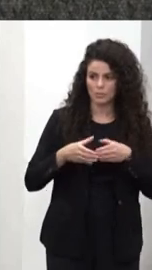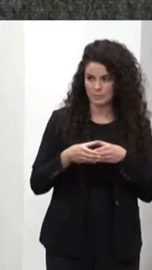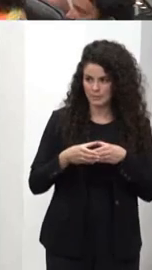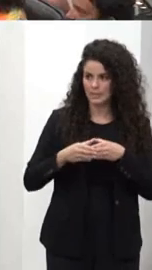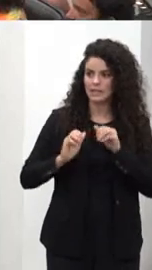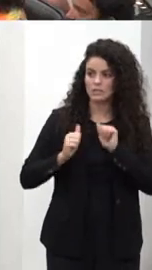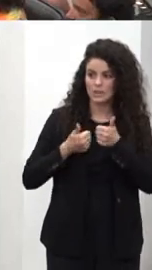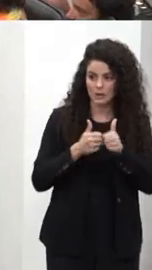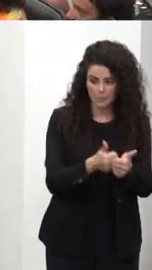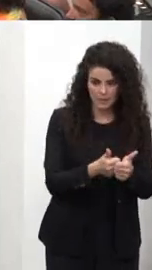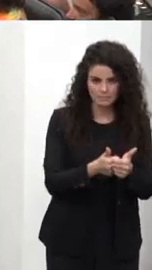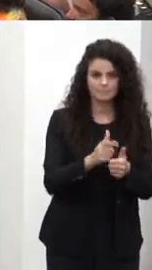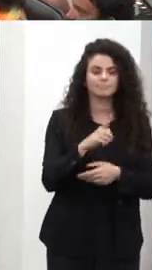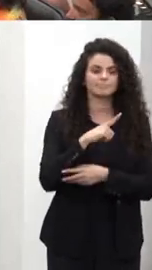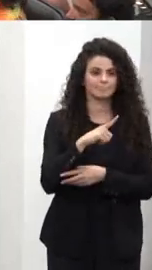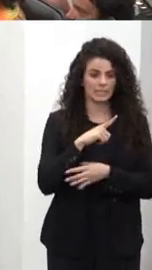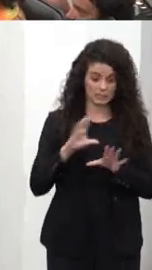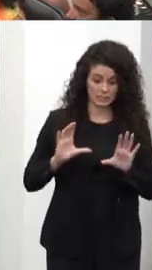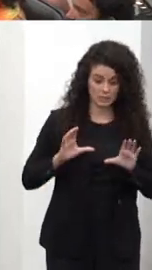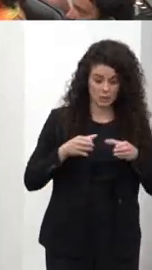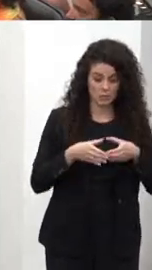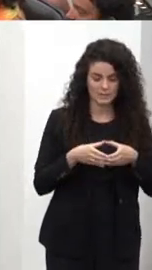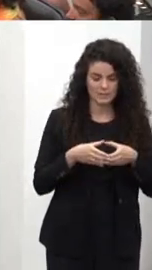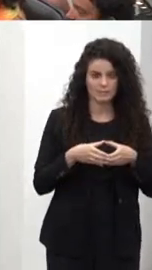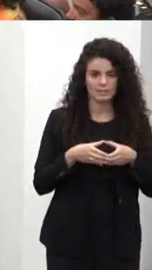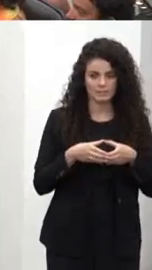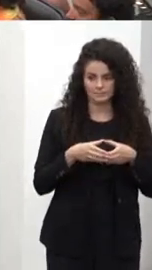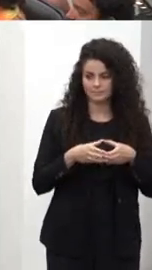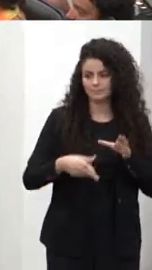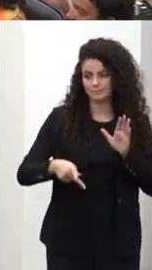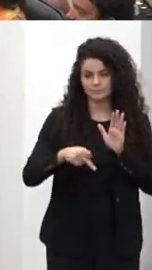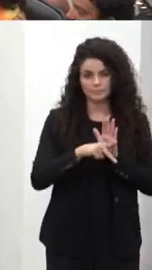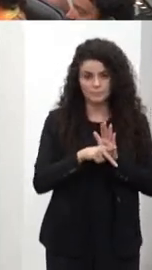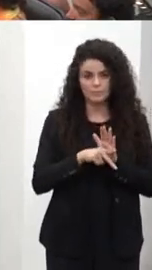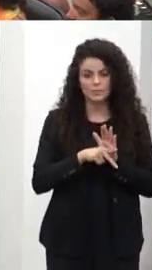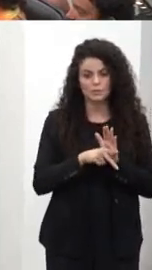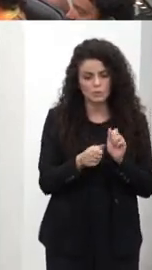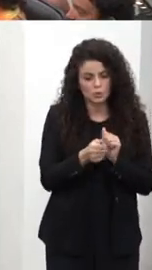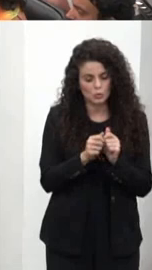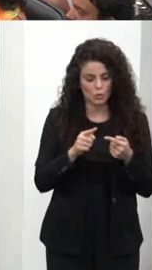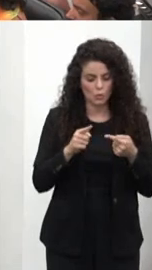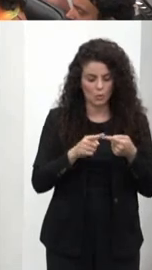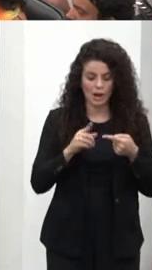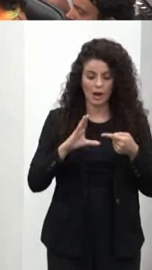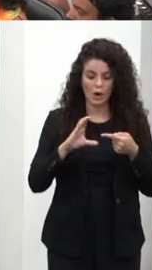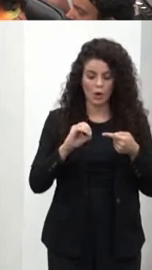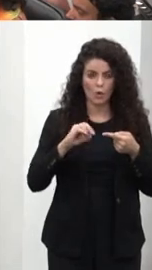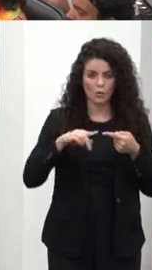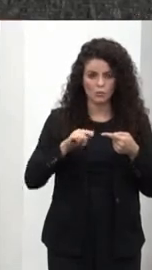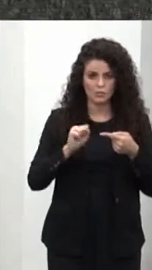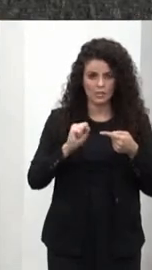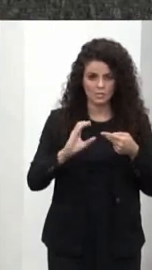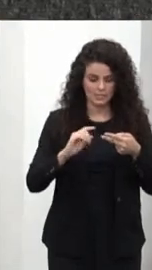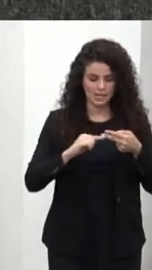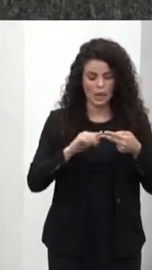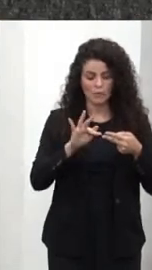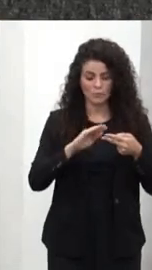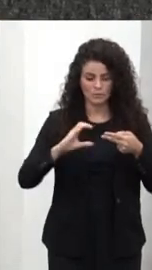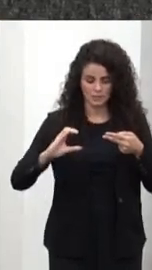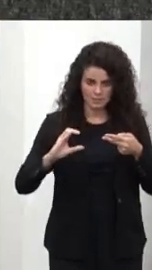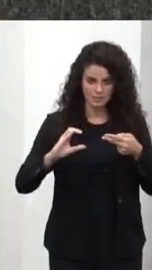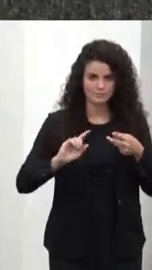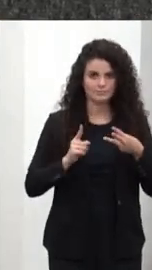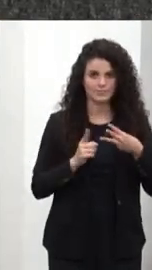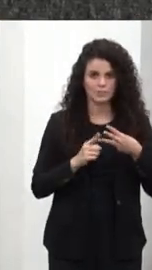lembram e nesse comitê tinha o com Jessi tinha Fundação Catarinense tinha